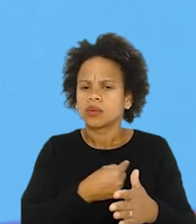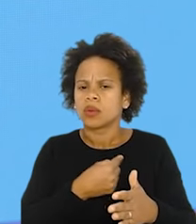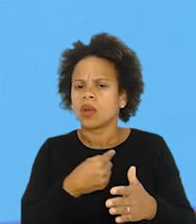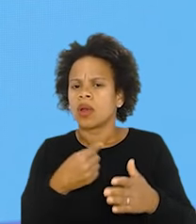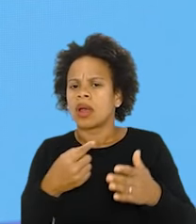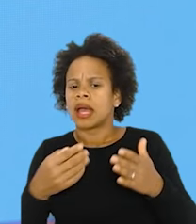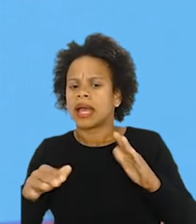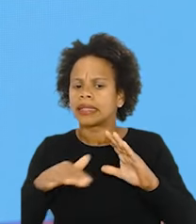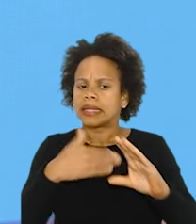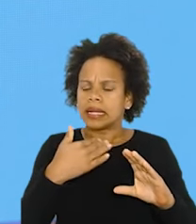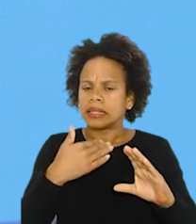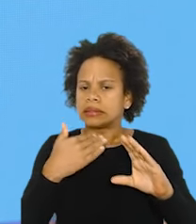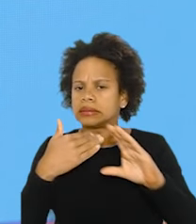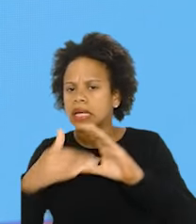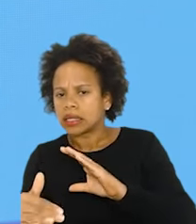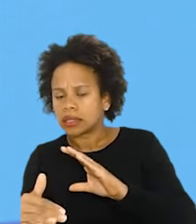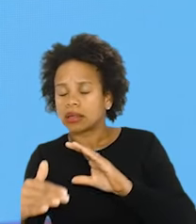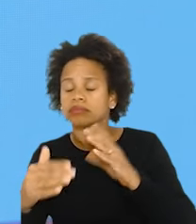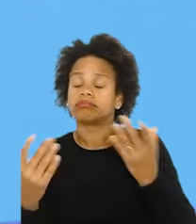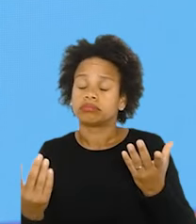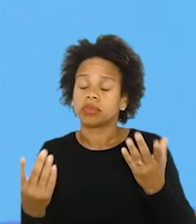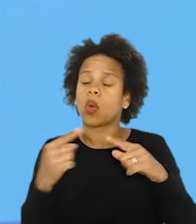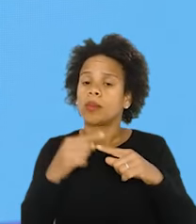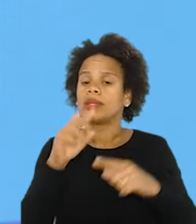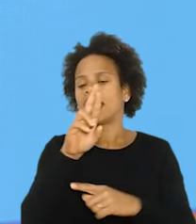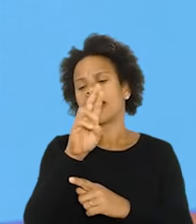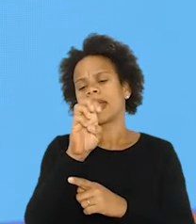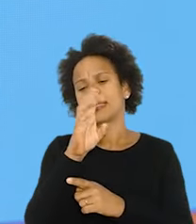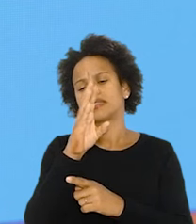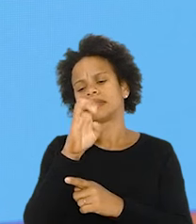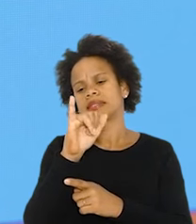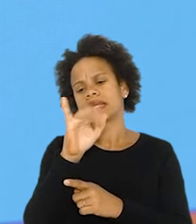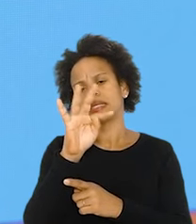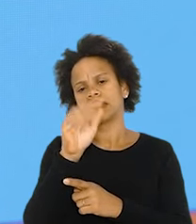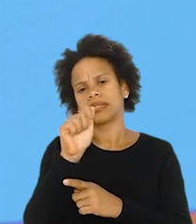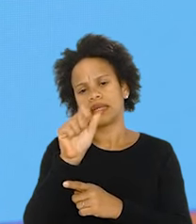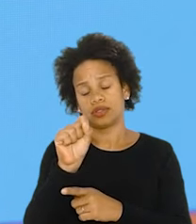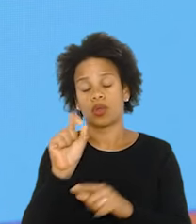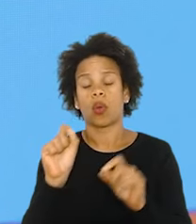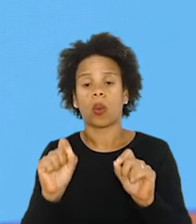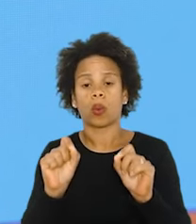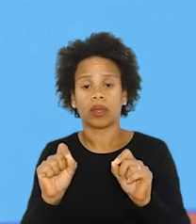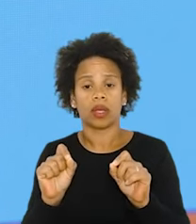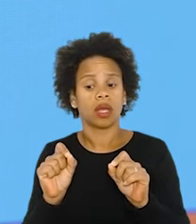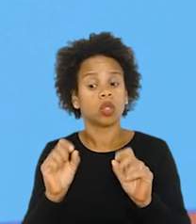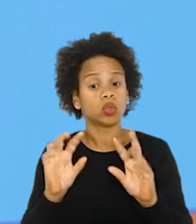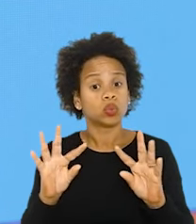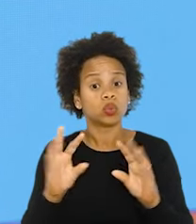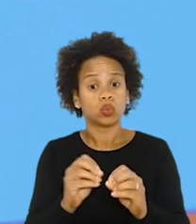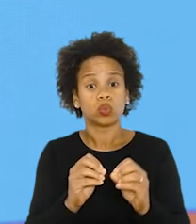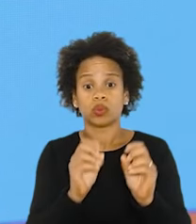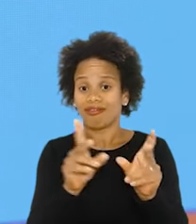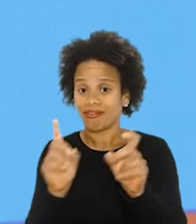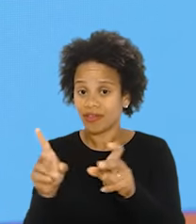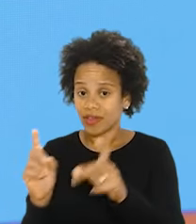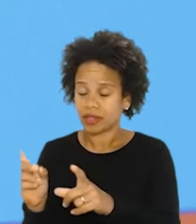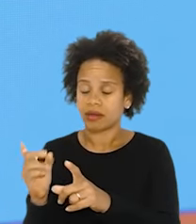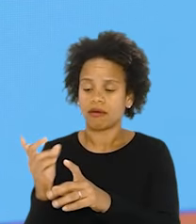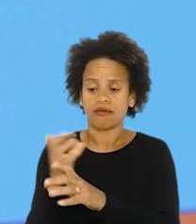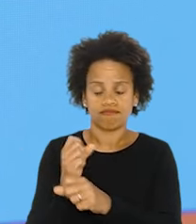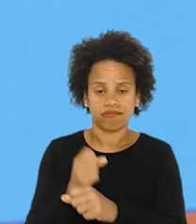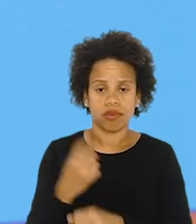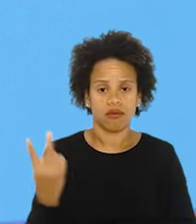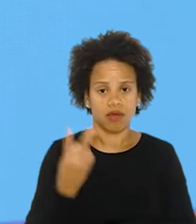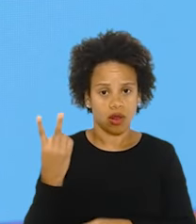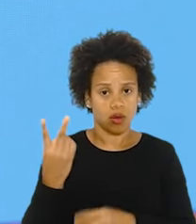é no caso são as receitas viu Jean todo o dinheiro decorrente das vendas é é o esse valor que o mei vai utilizar para fazer a